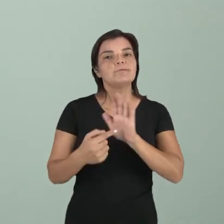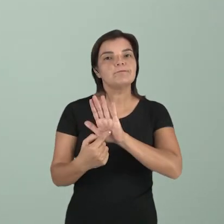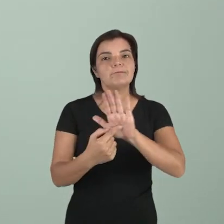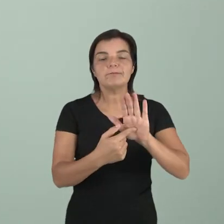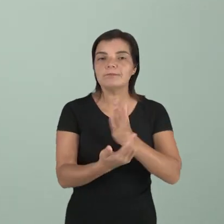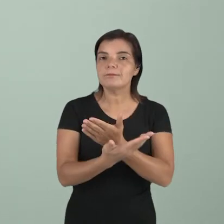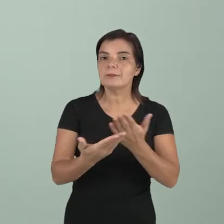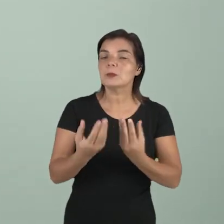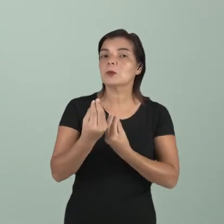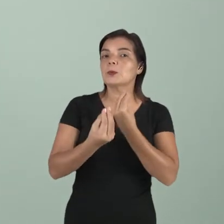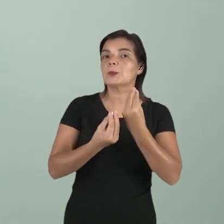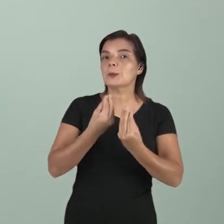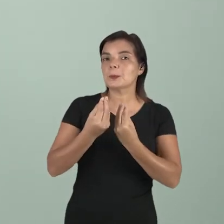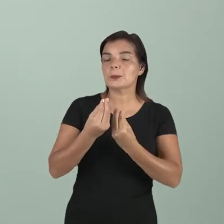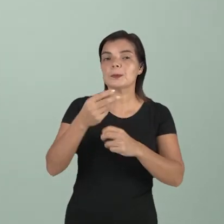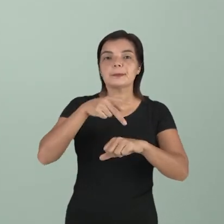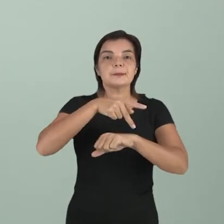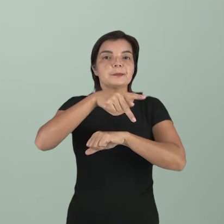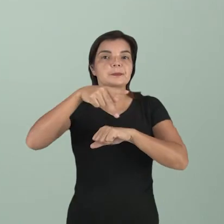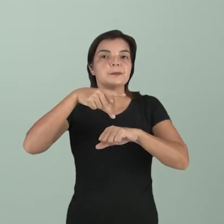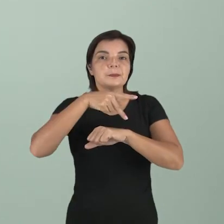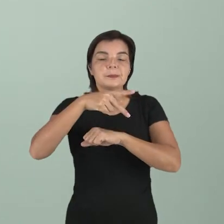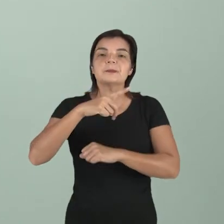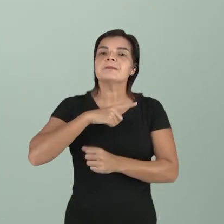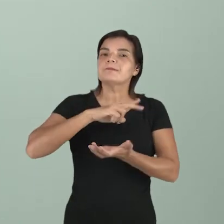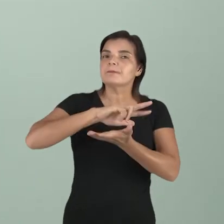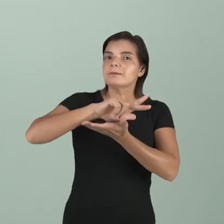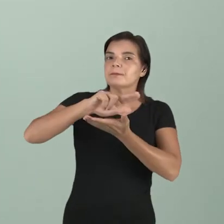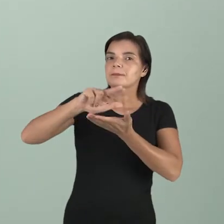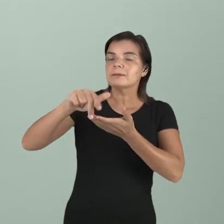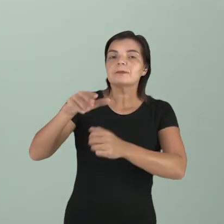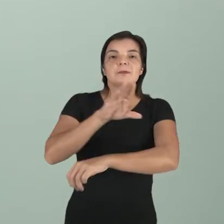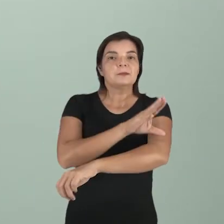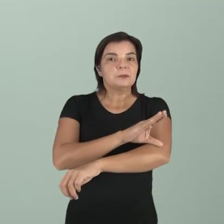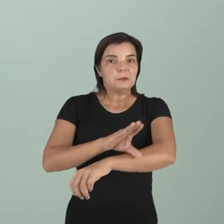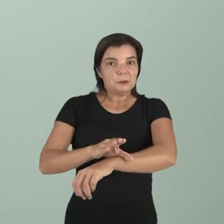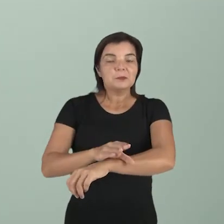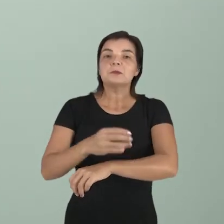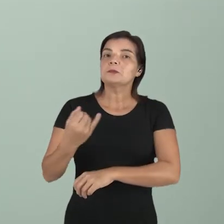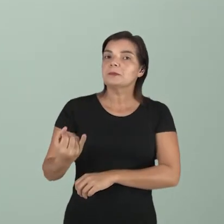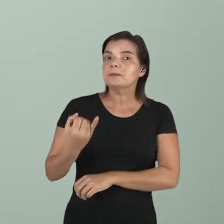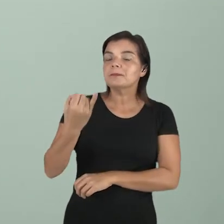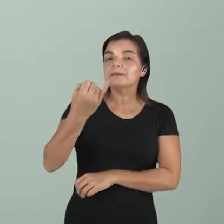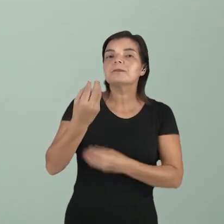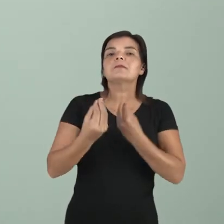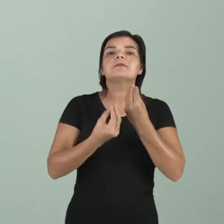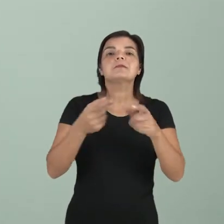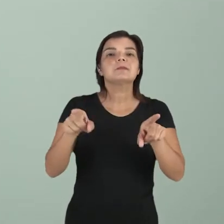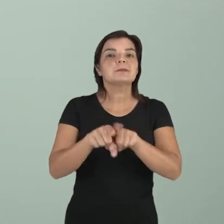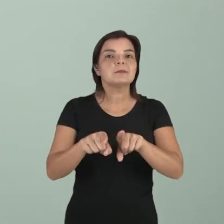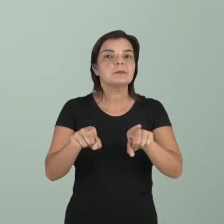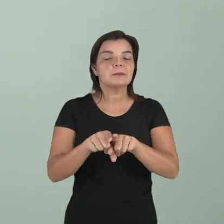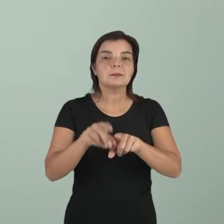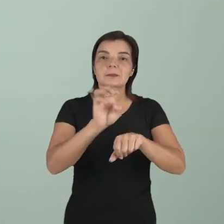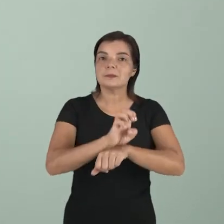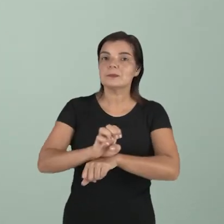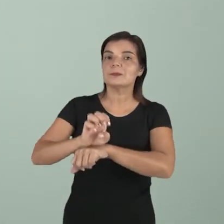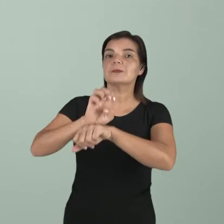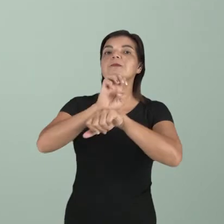acreano. Sim, mas quando nós falamos de culinária acreana, um prato que é muito conhecido, até